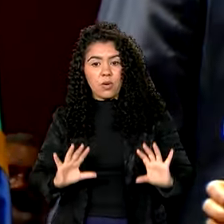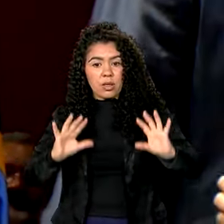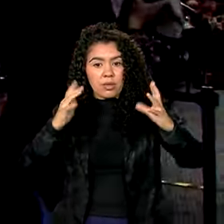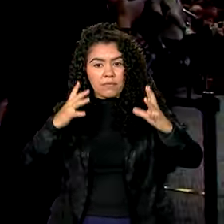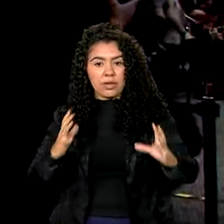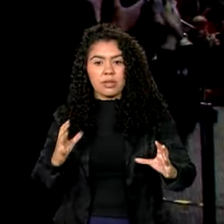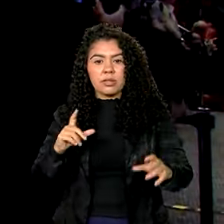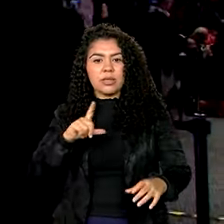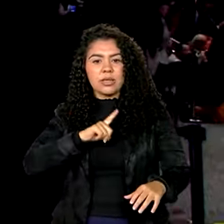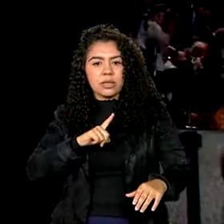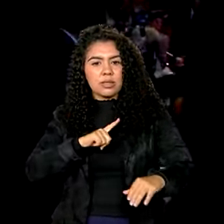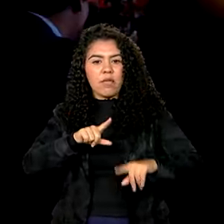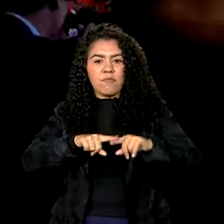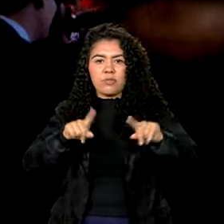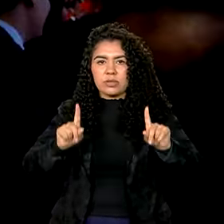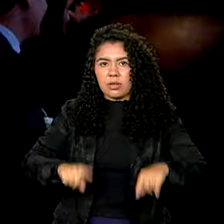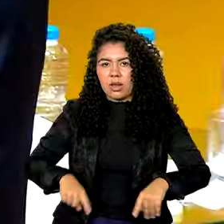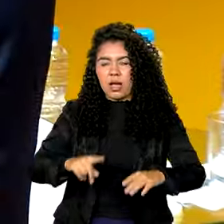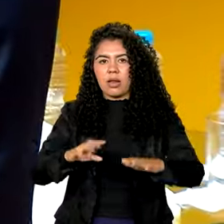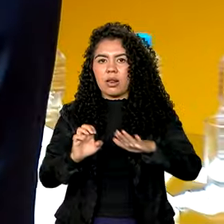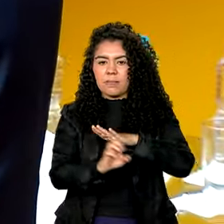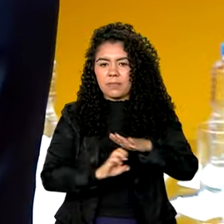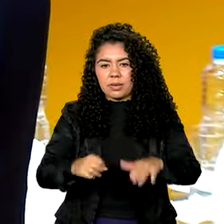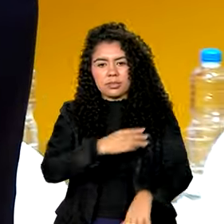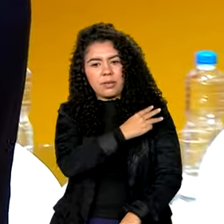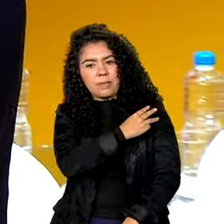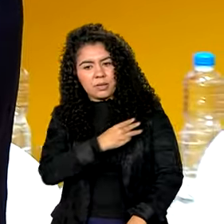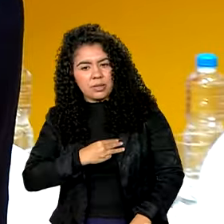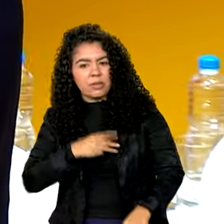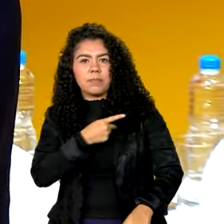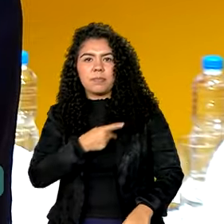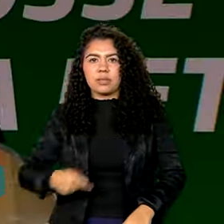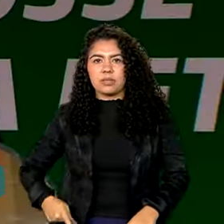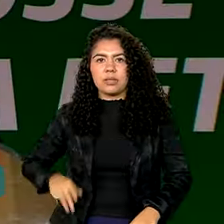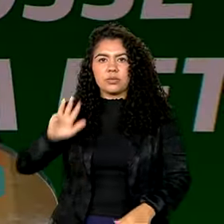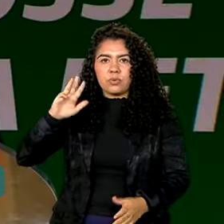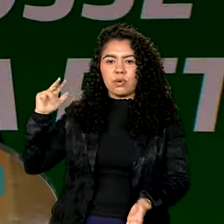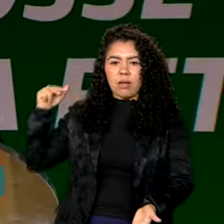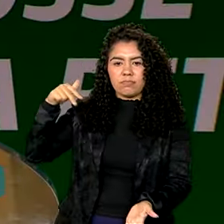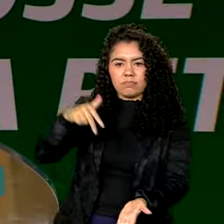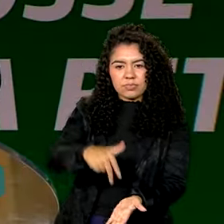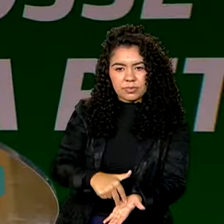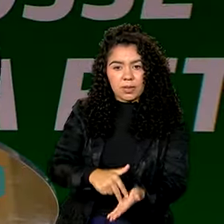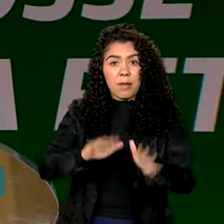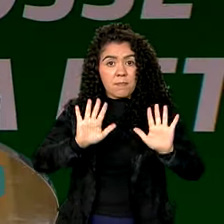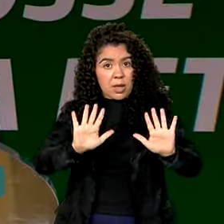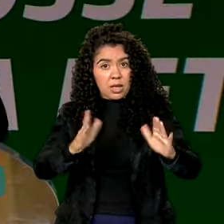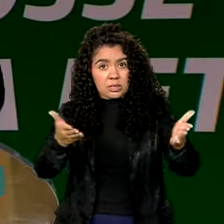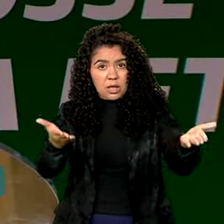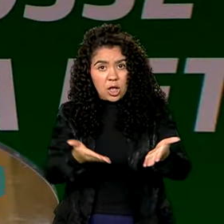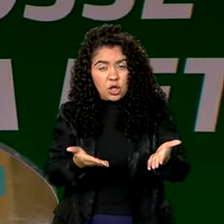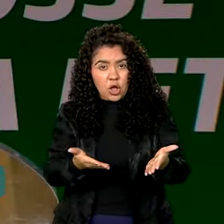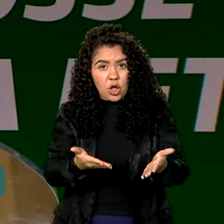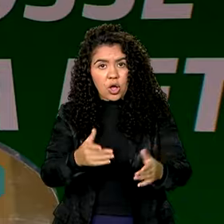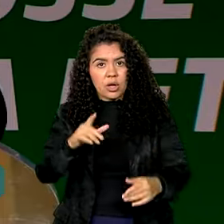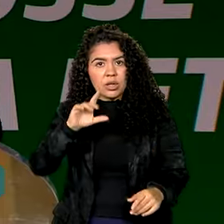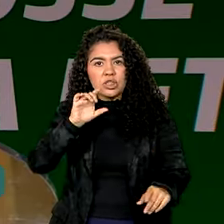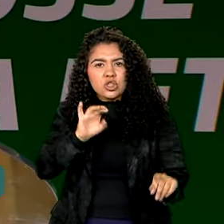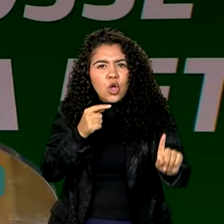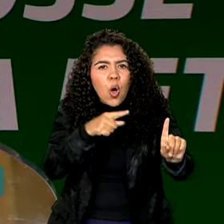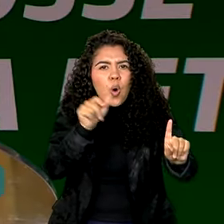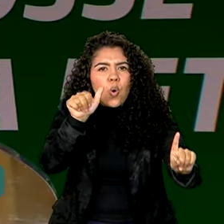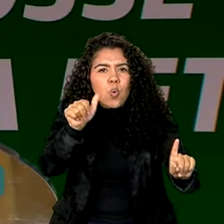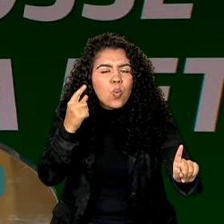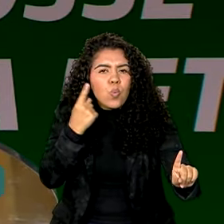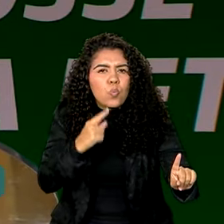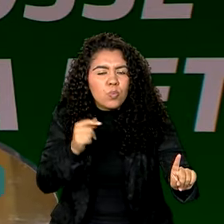com funcionários da empresa, ministros e o presidente Lula. Agora não tem mais uma mulher, tem três mulheres dirigindo